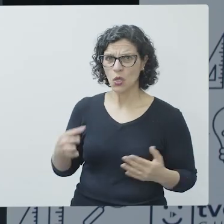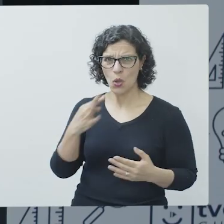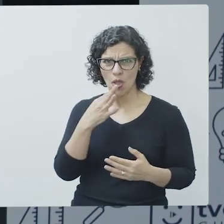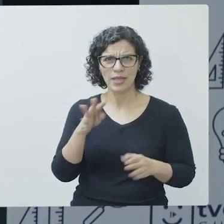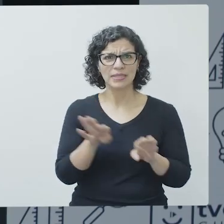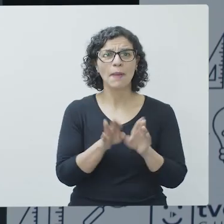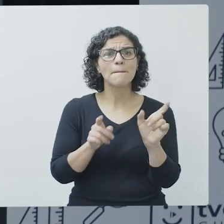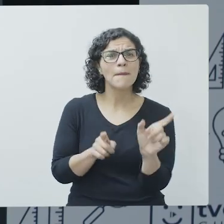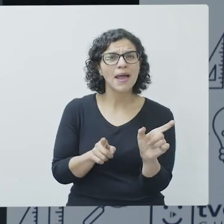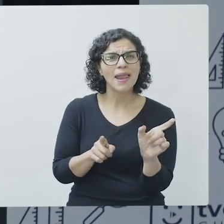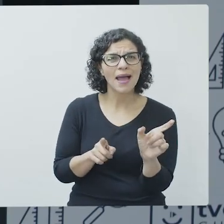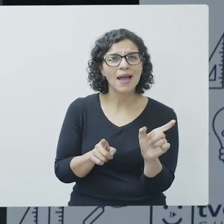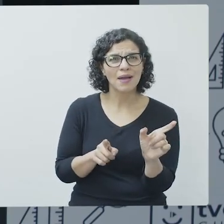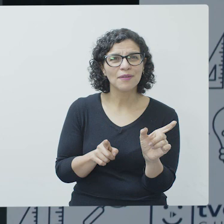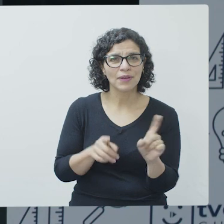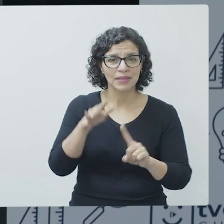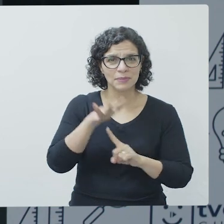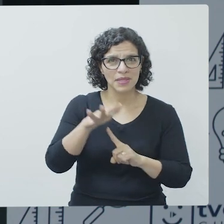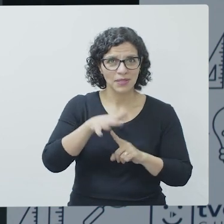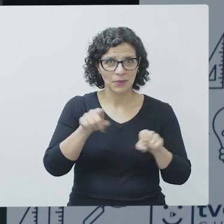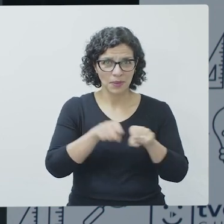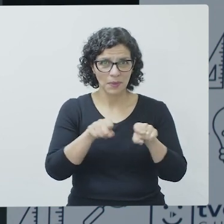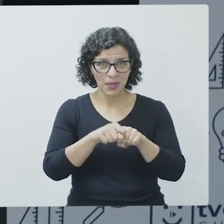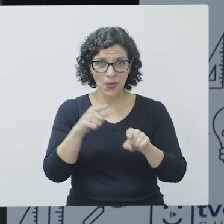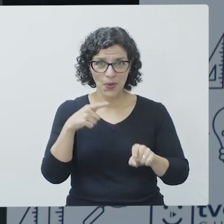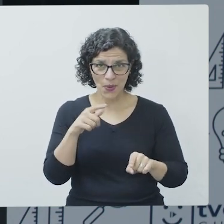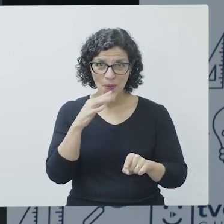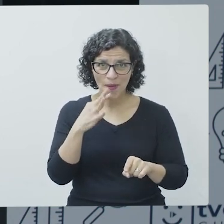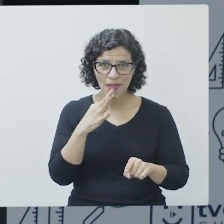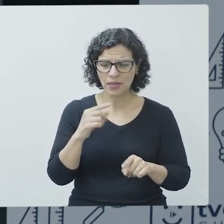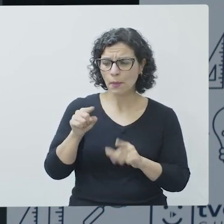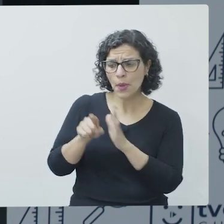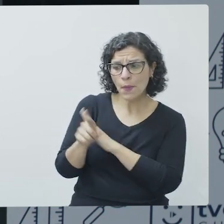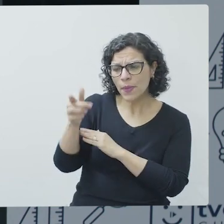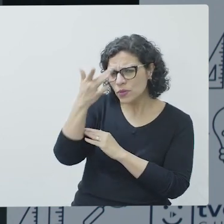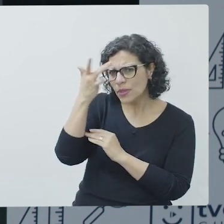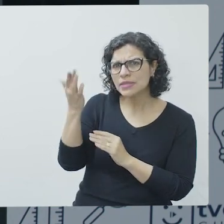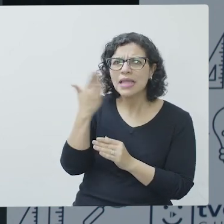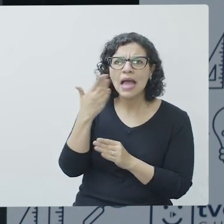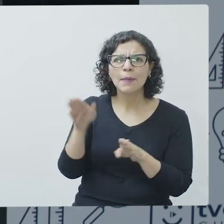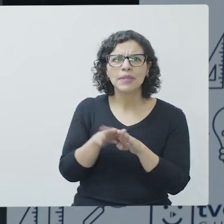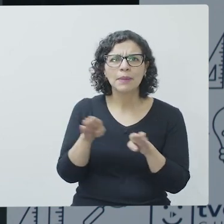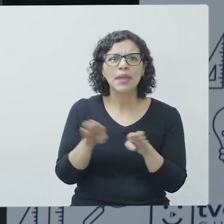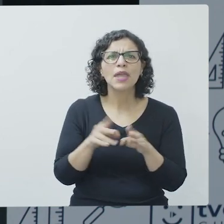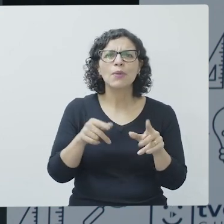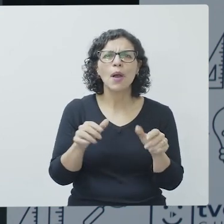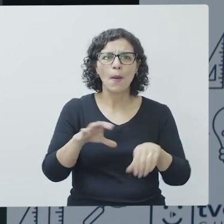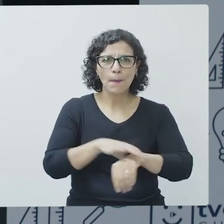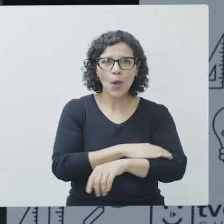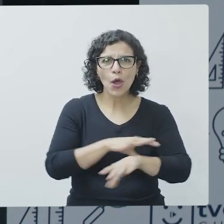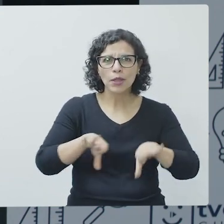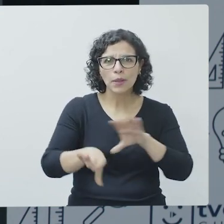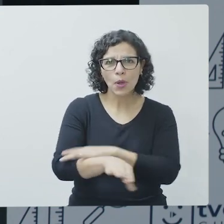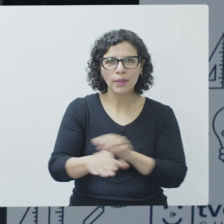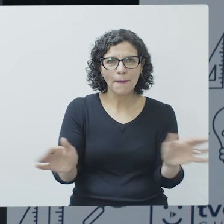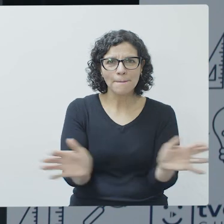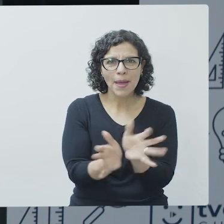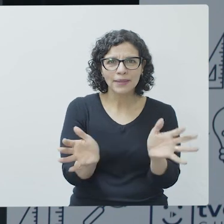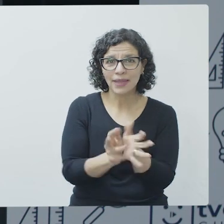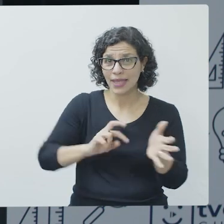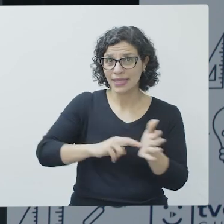Então, conhecem outras expressões? Se você não conhece, não se preocupe. Pergunte para alguém se eles conhecem outras expressões utilizadas